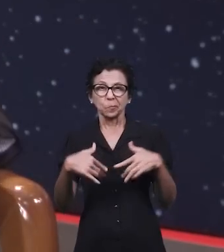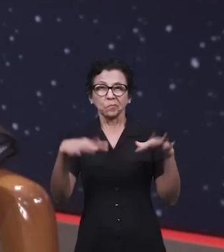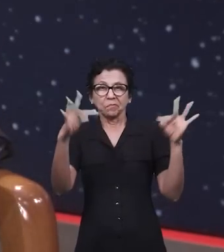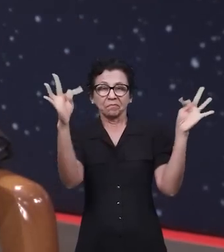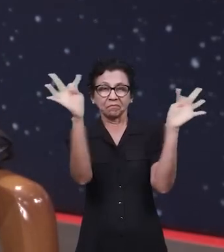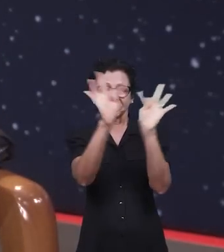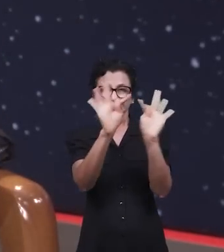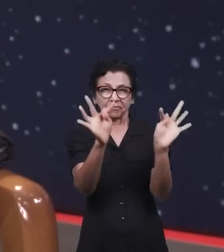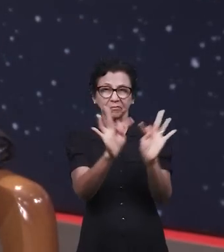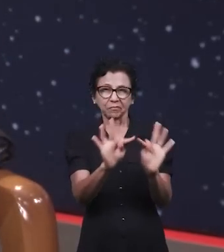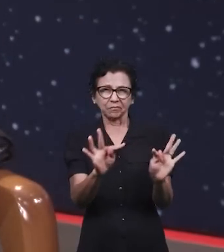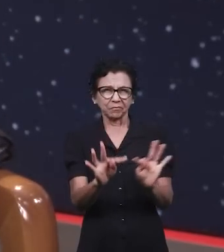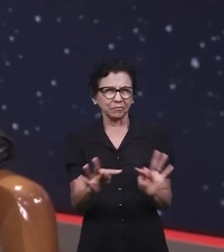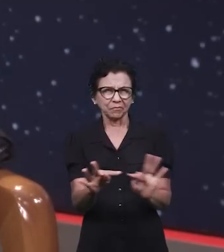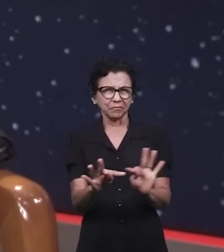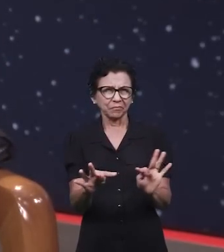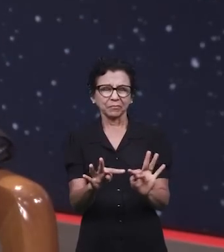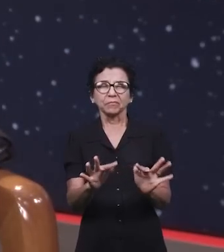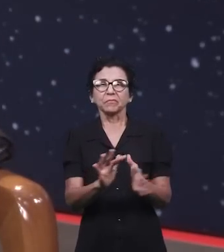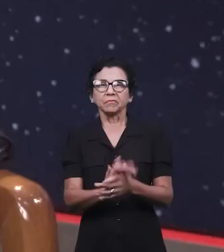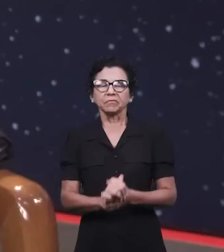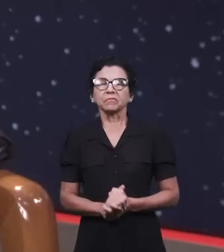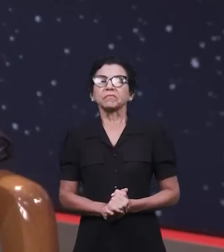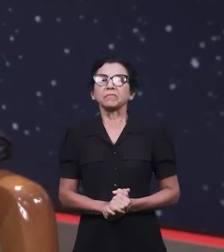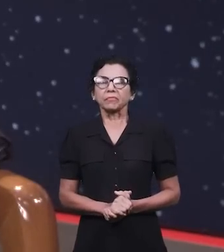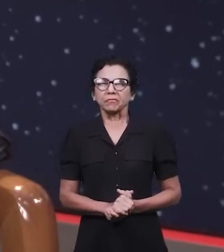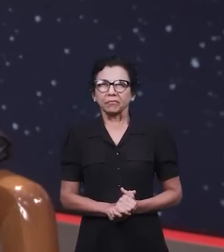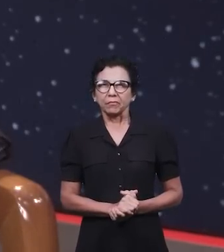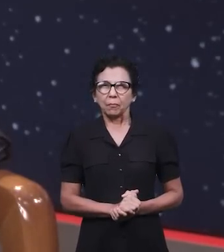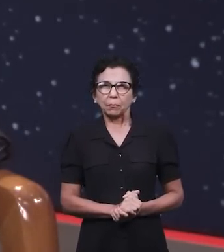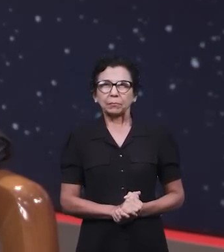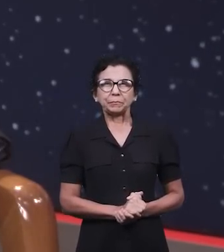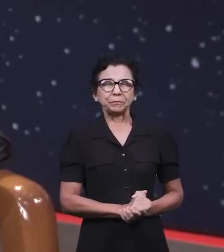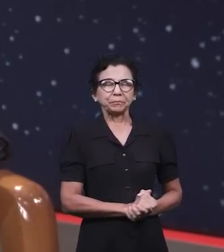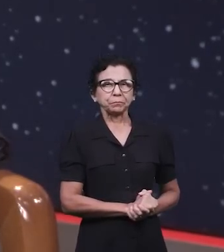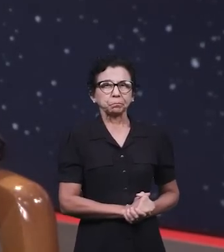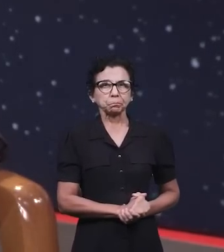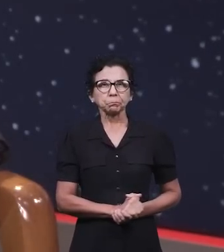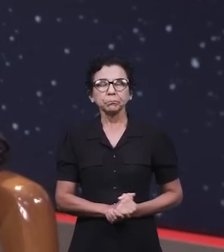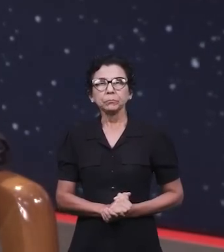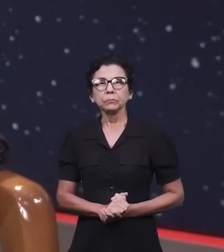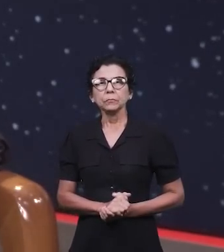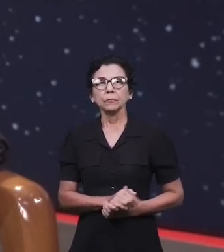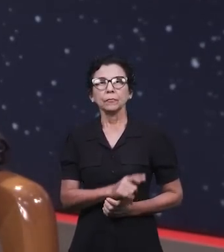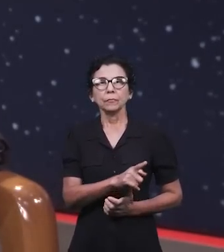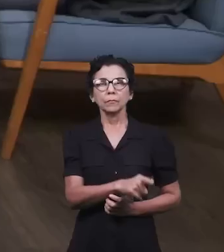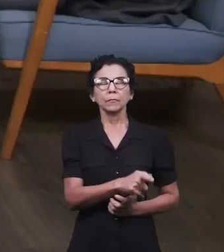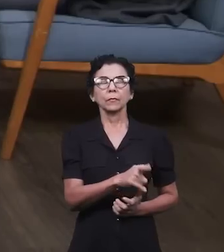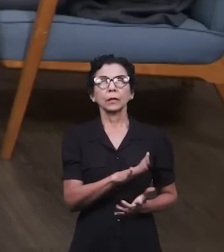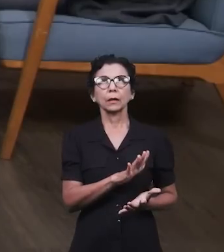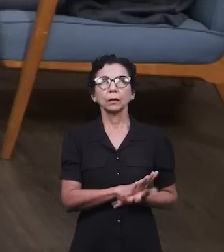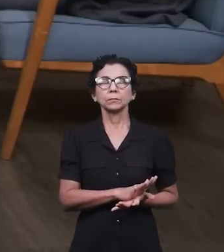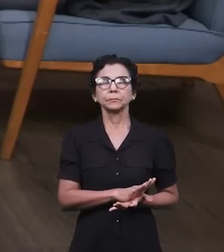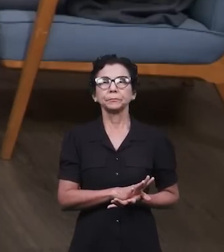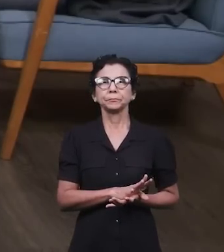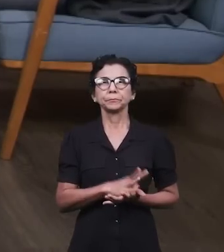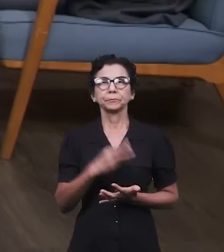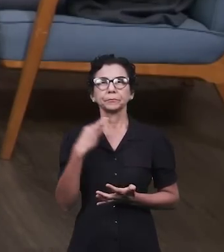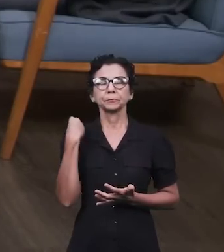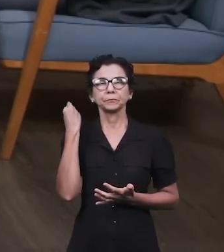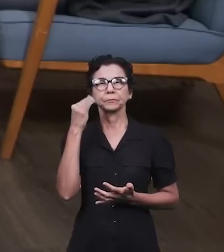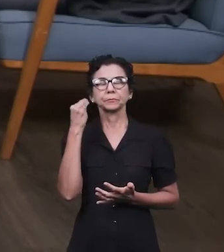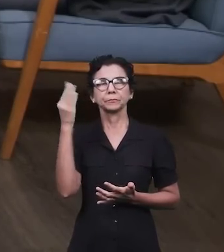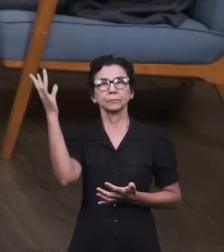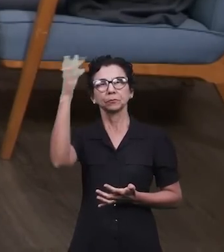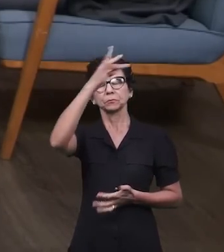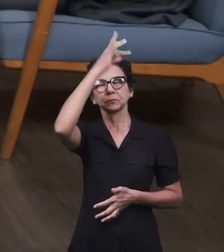do cristianismo. Então, é extraordinária a profecia que está contida no livro de Apocalipse. Glória a Jesus. Bom, vou